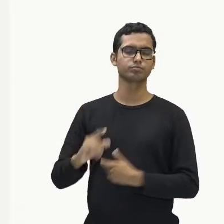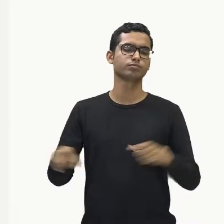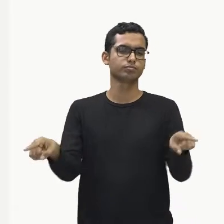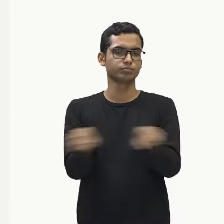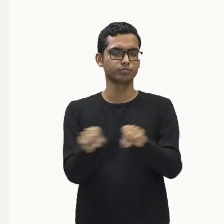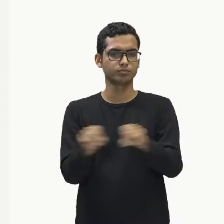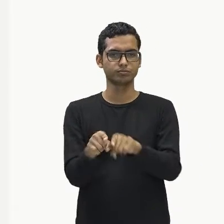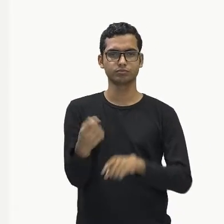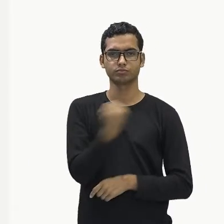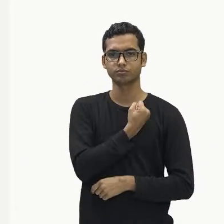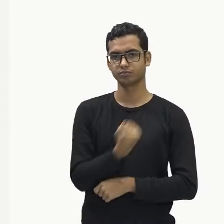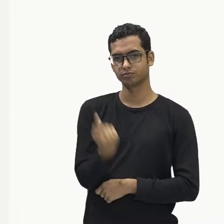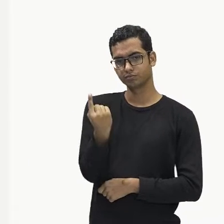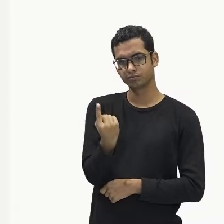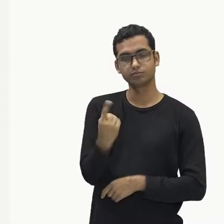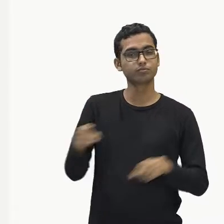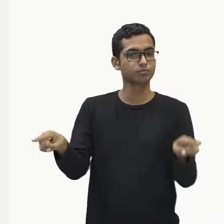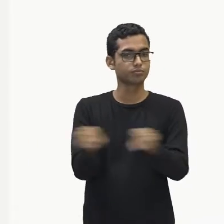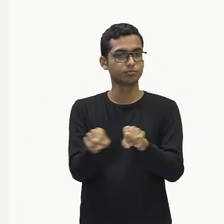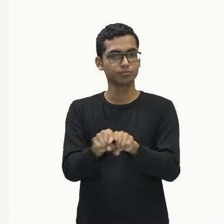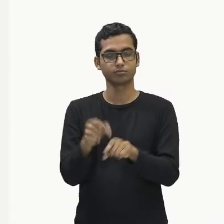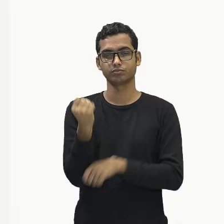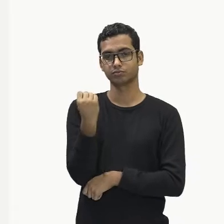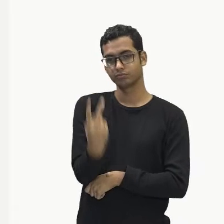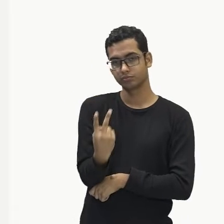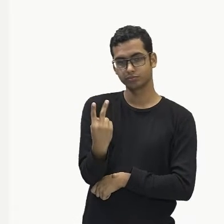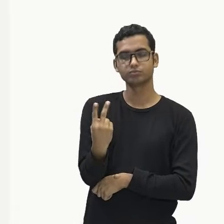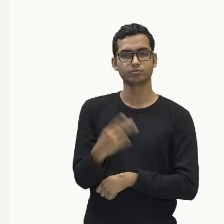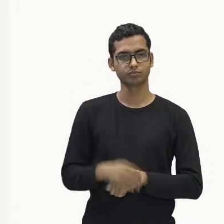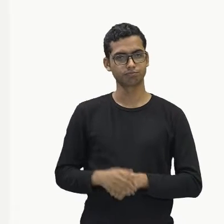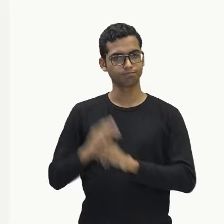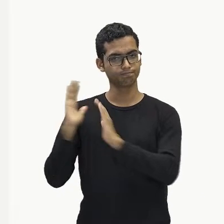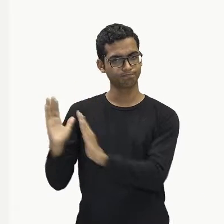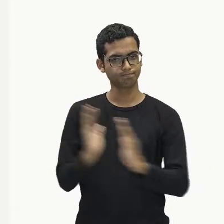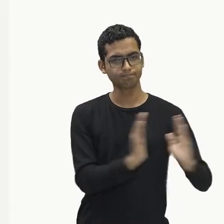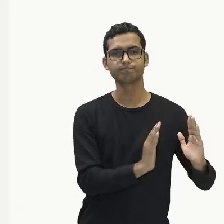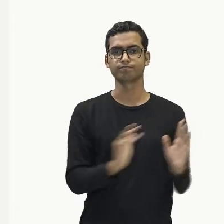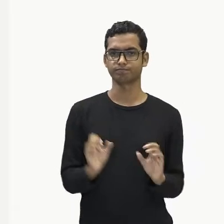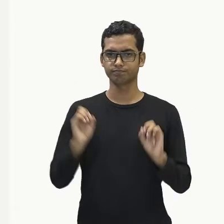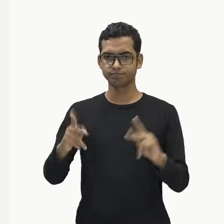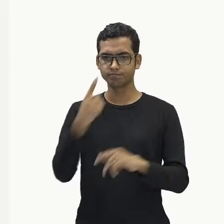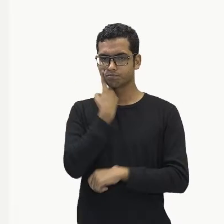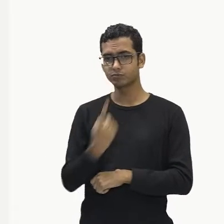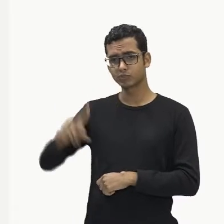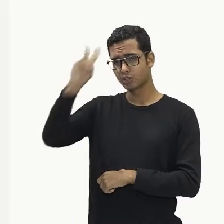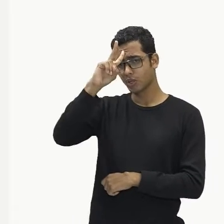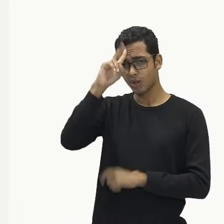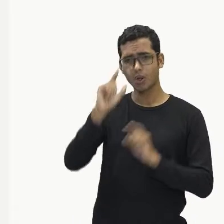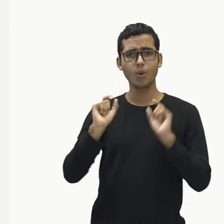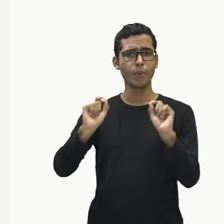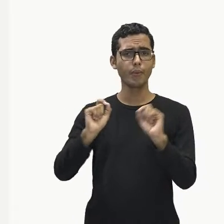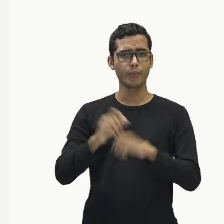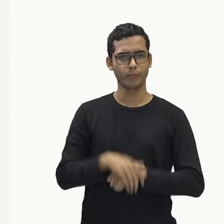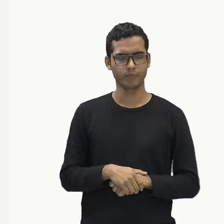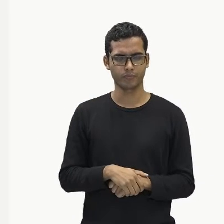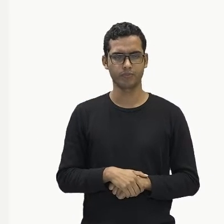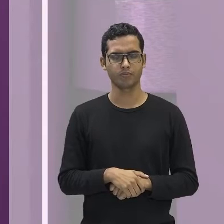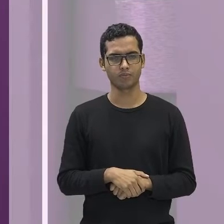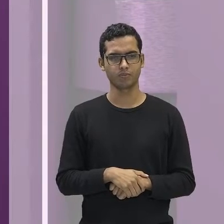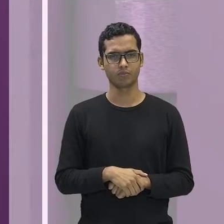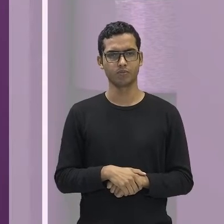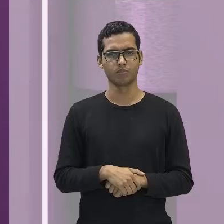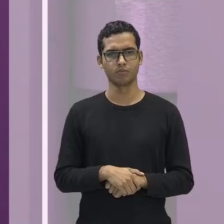ser o 1, pode ser o 2 e assim sucessivamente, só lembrando aos senhores de que ele tem